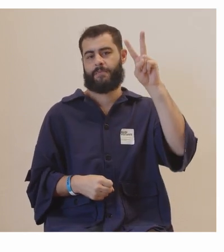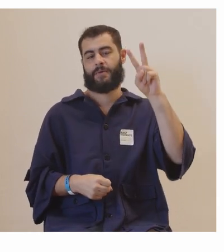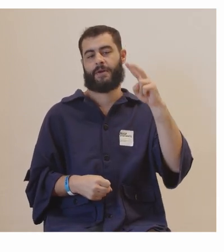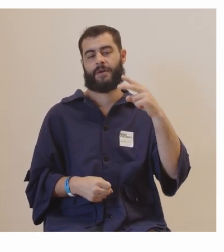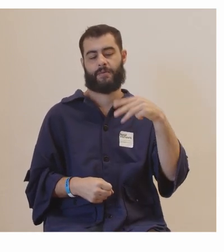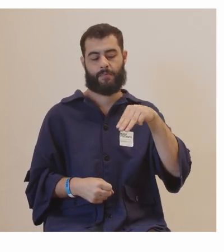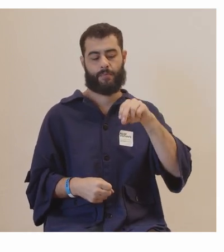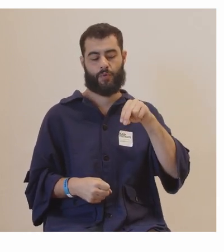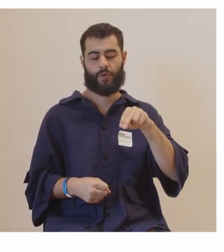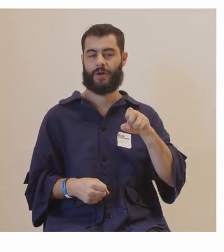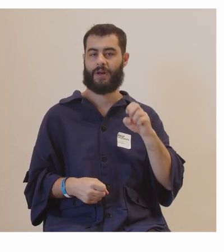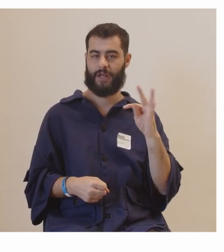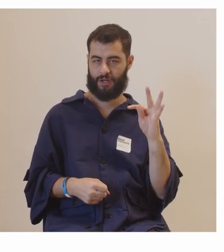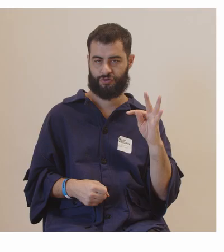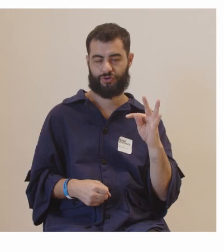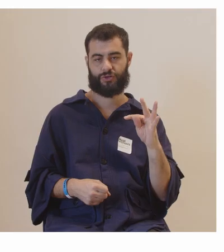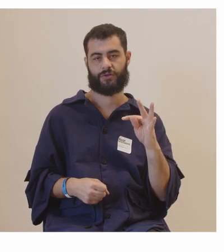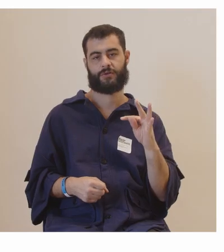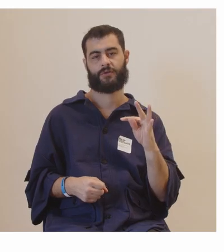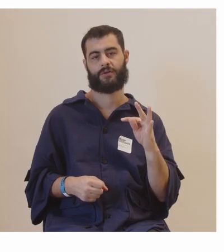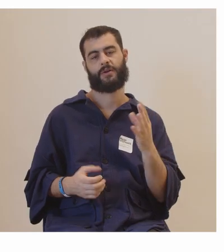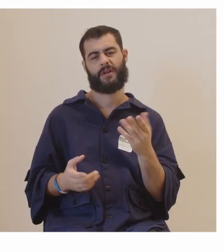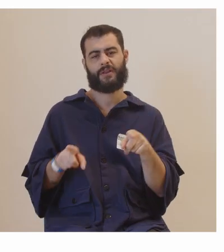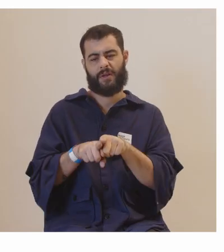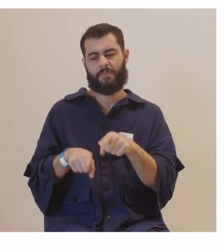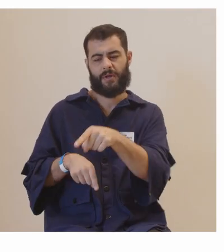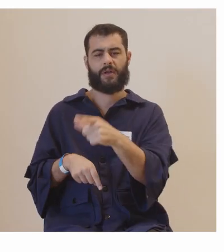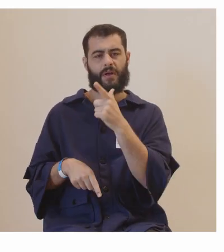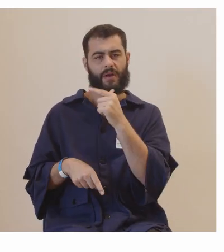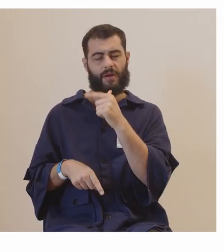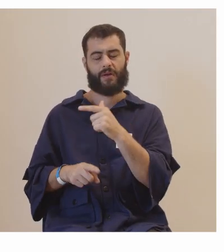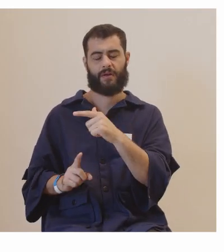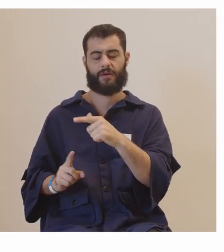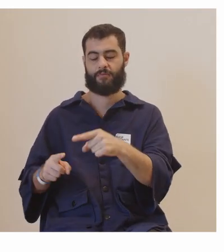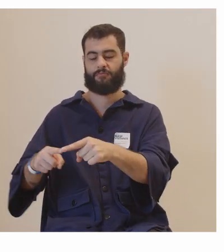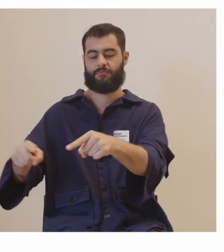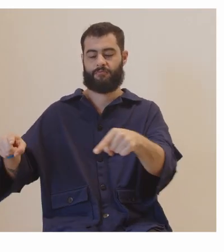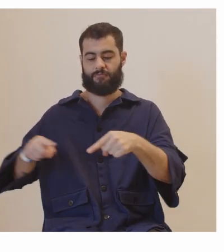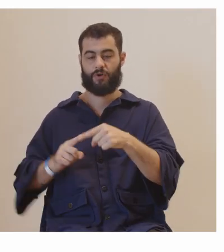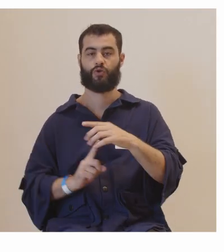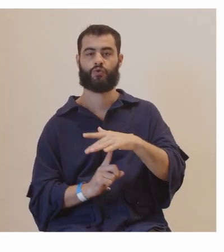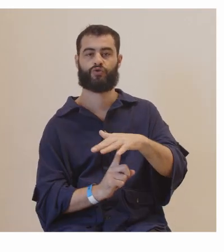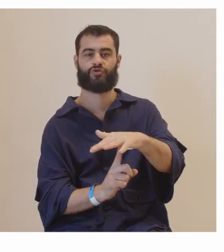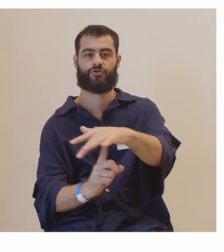do jardim, ela que vai, enfim, manter, digamos assim,